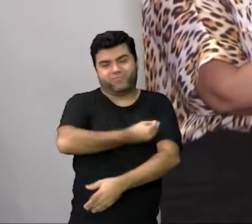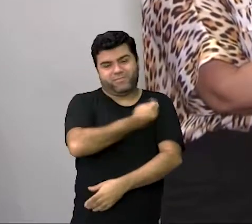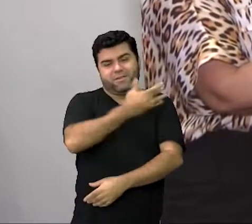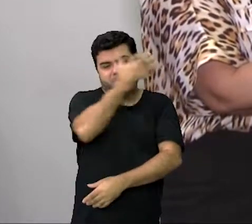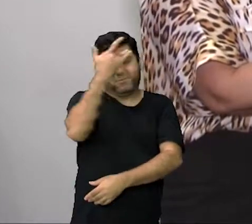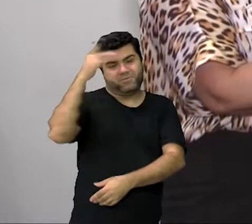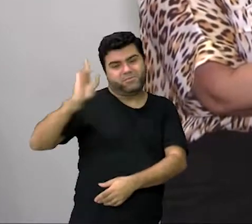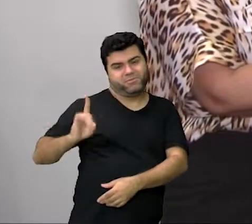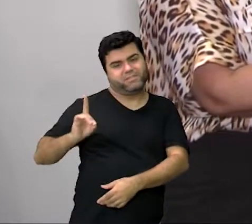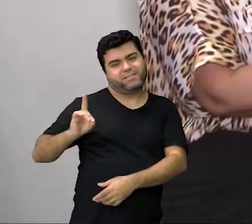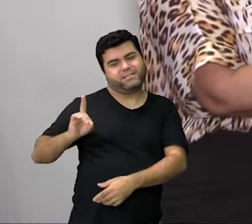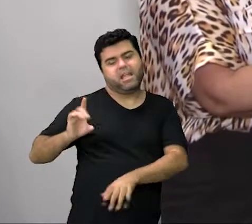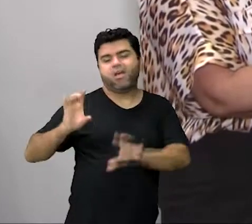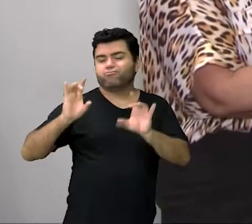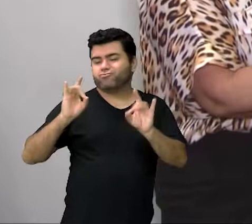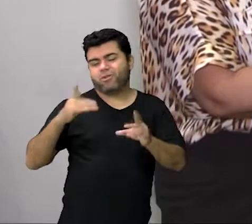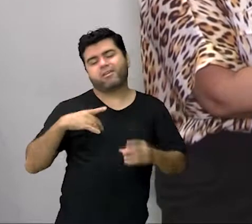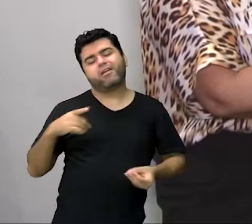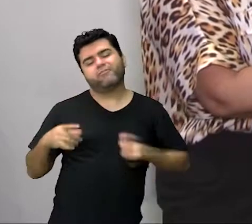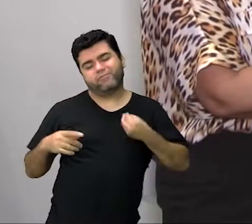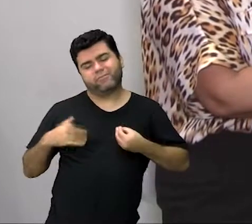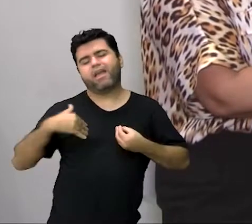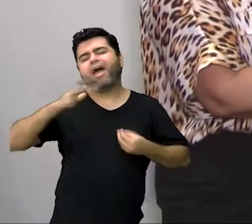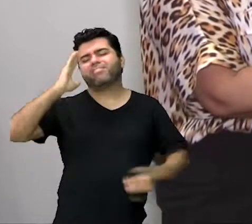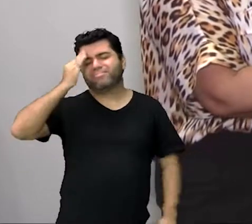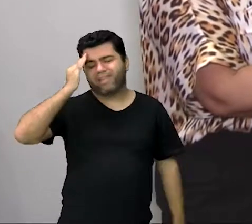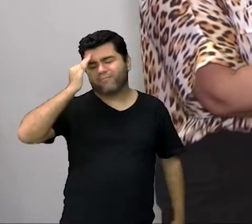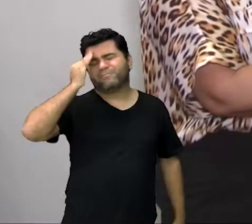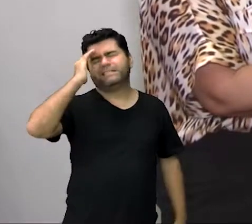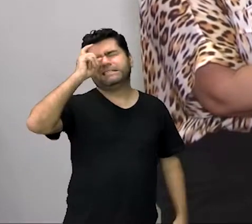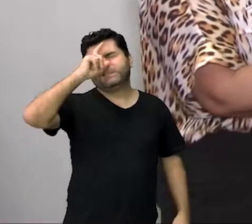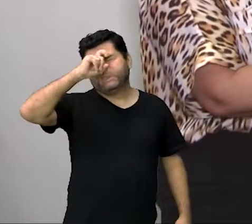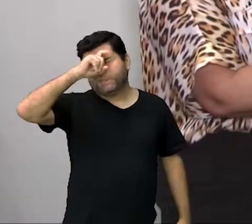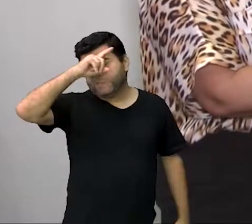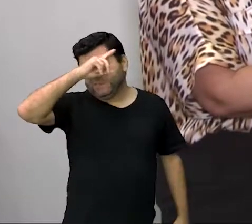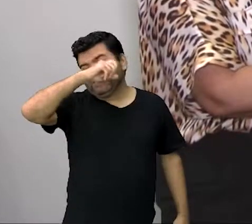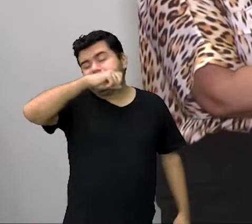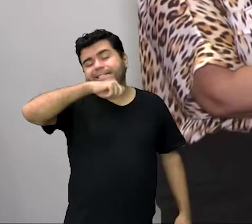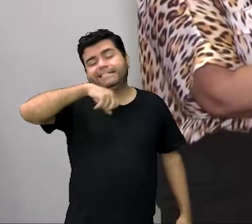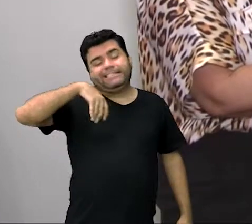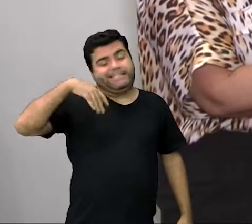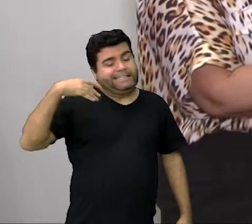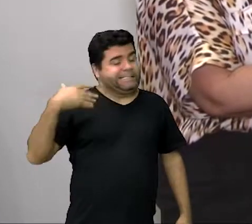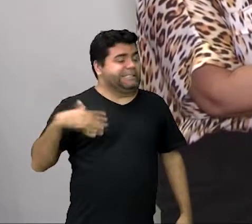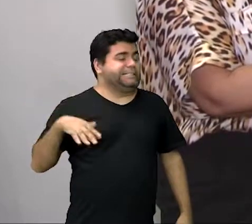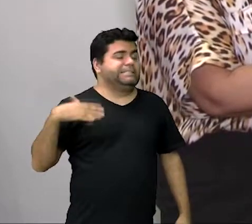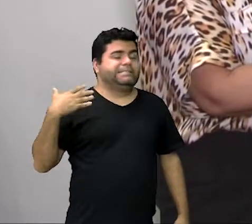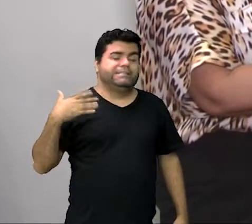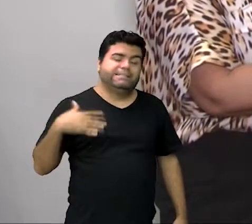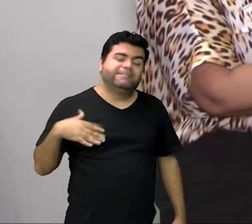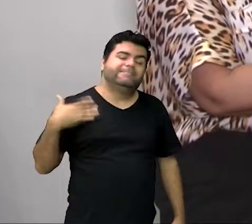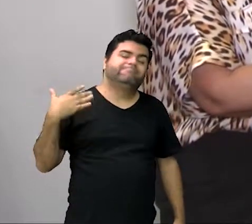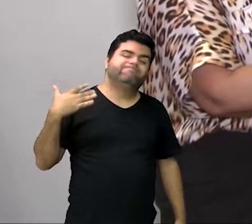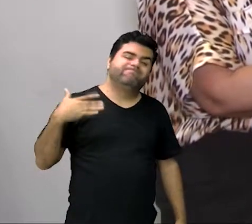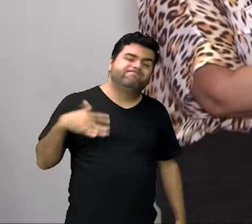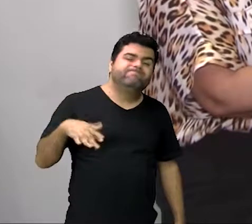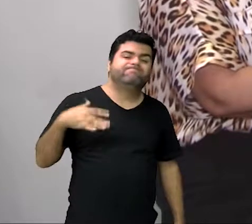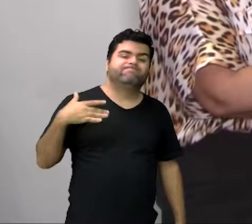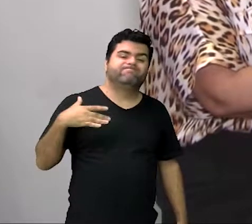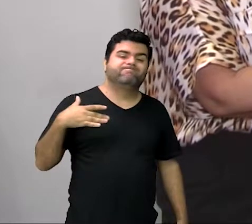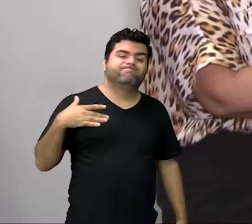é só quem passa é quem sabe as dificuldades que enfrentam,